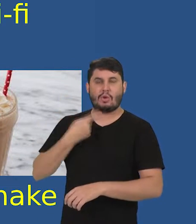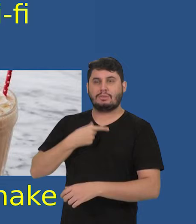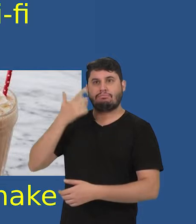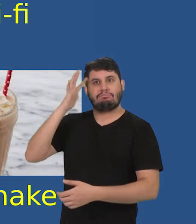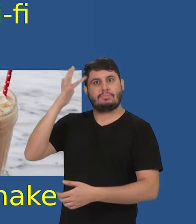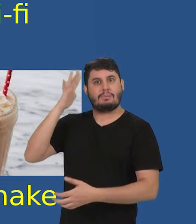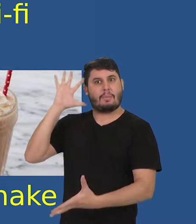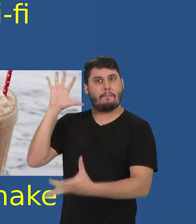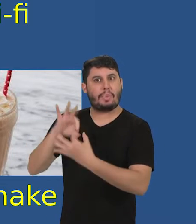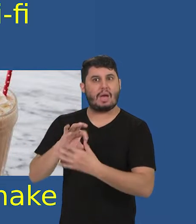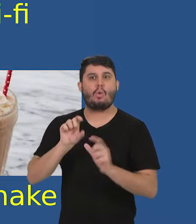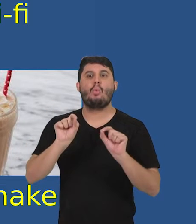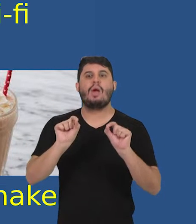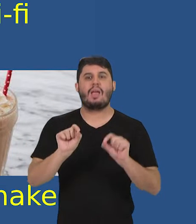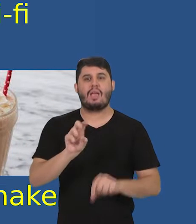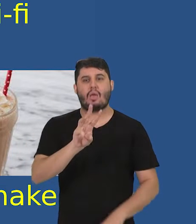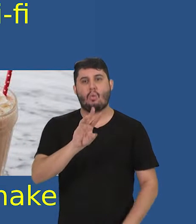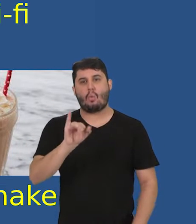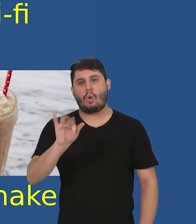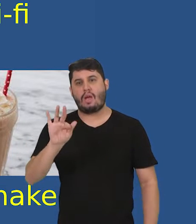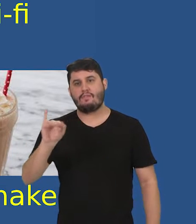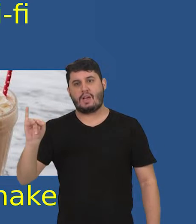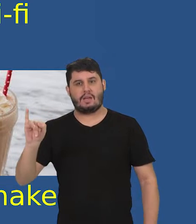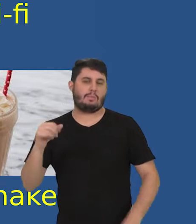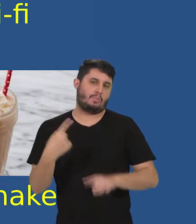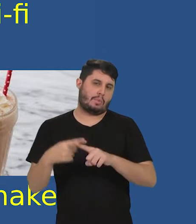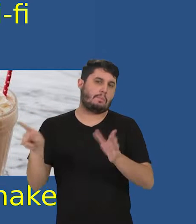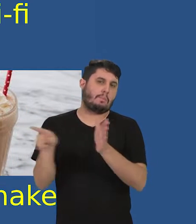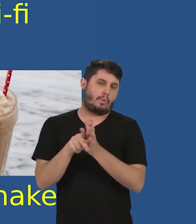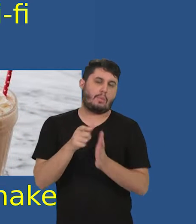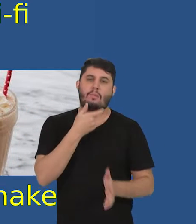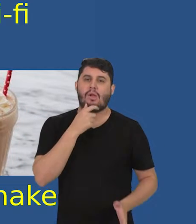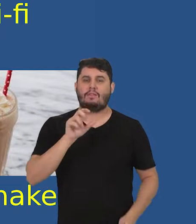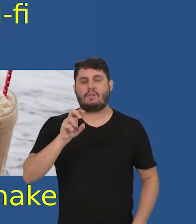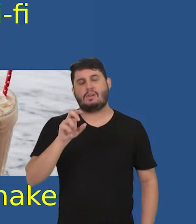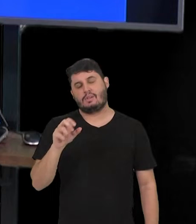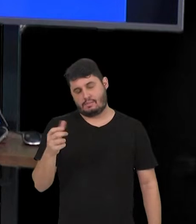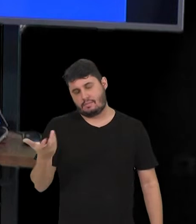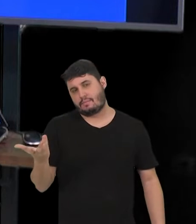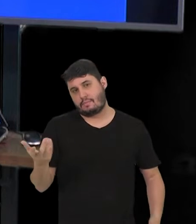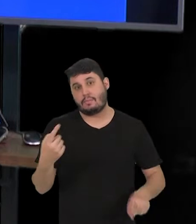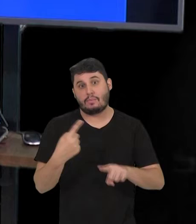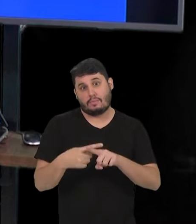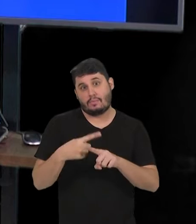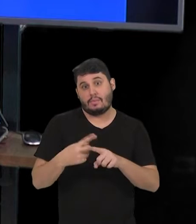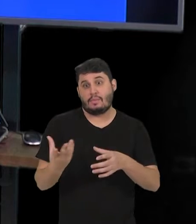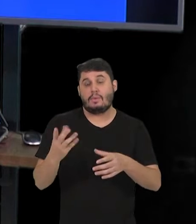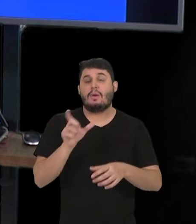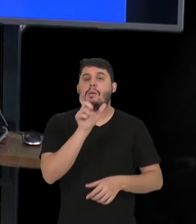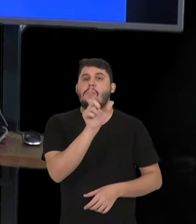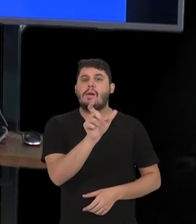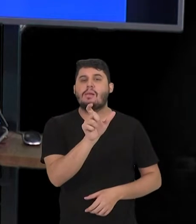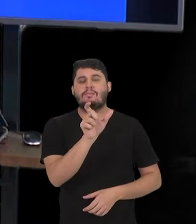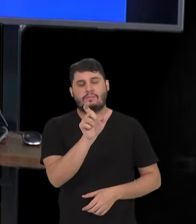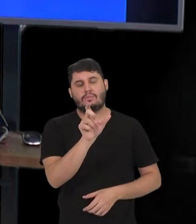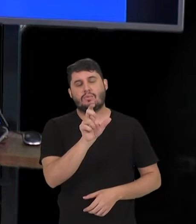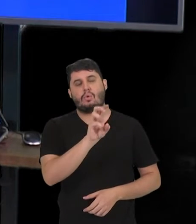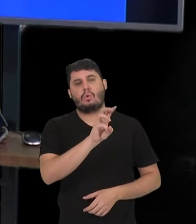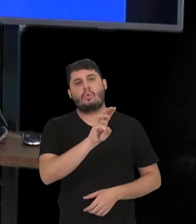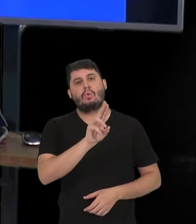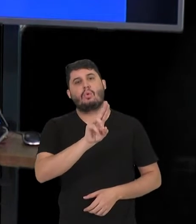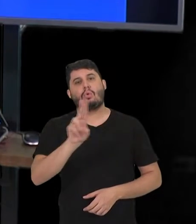gente dizer na cabeça é Wi-Fi, né? Que isso aí é uma sigla inglesa também. É Wide Fidelity, né? Que é